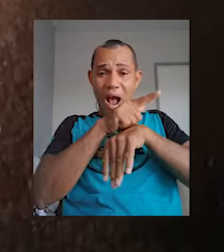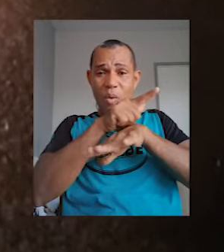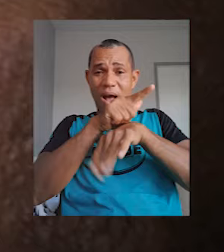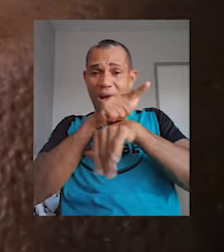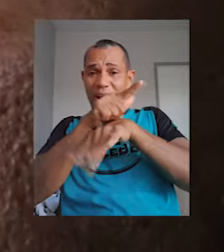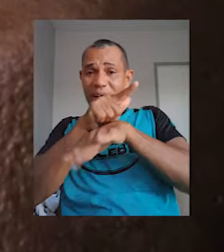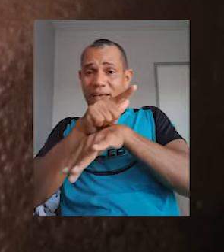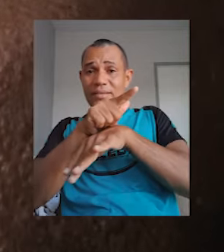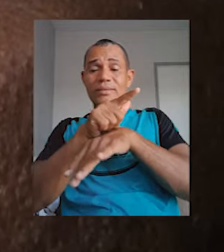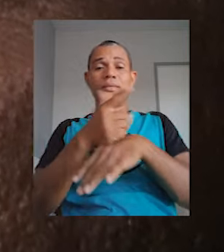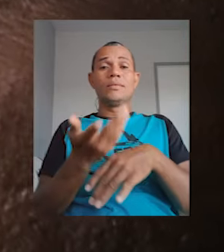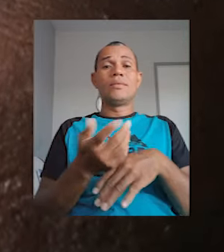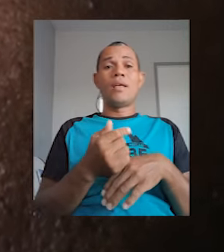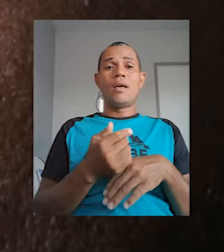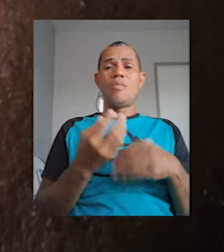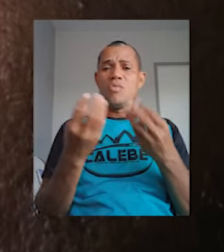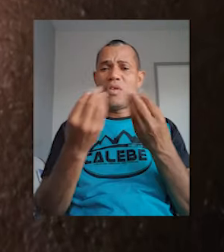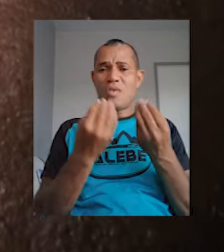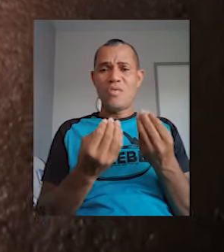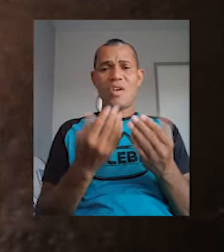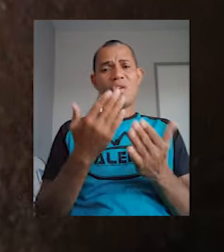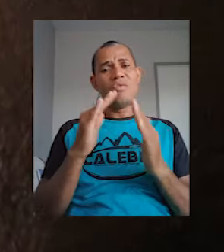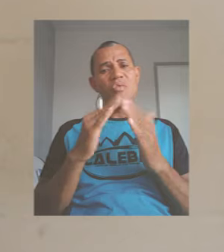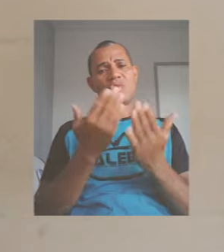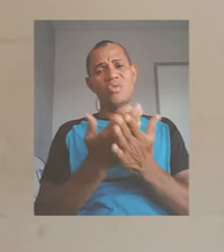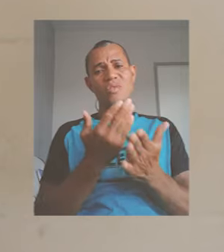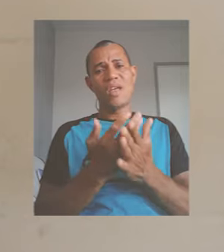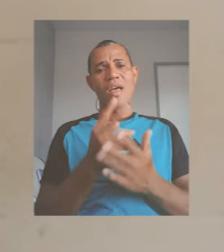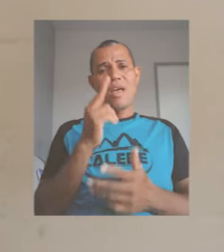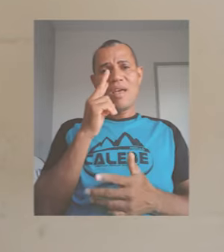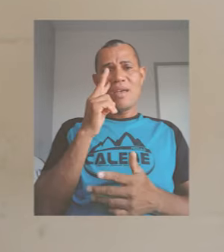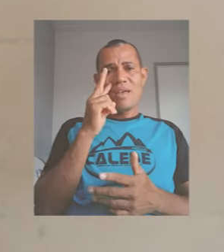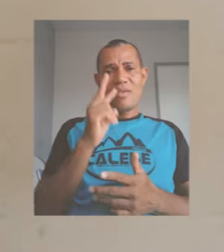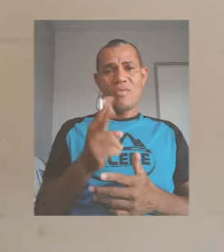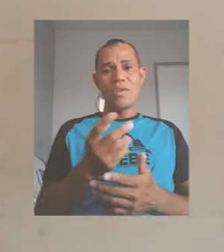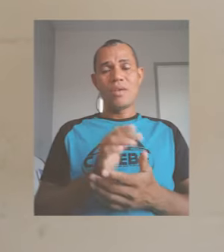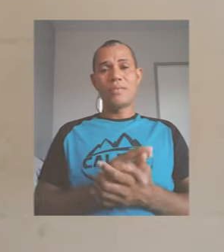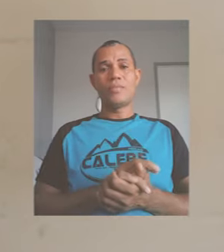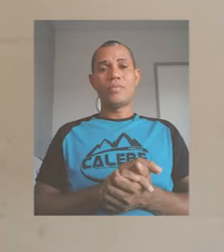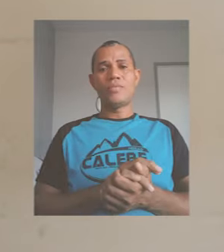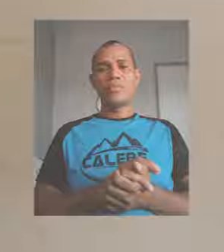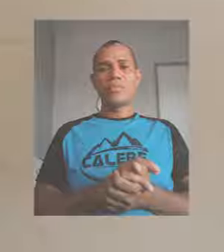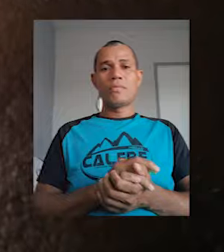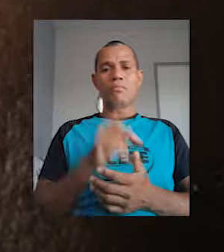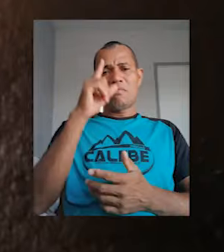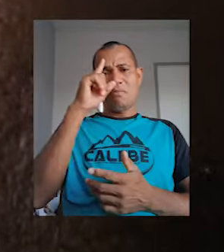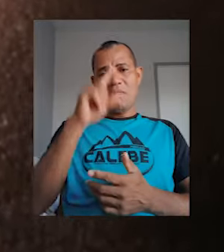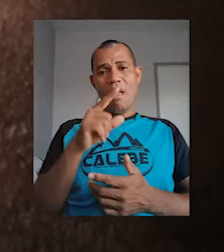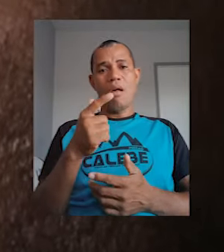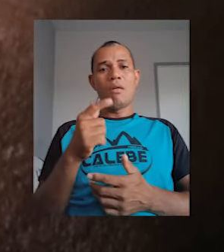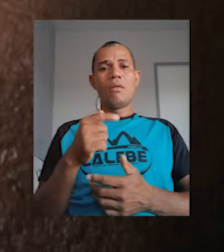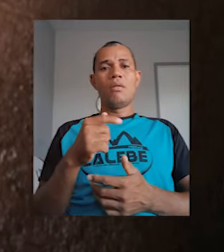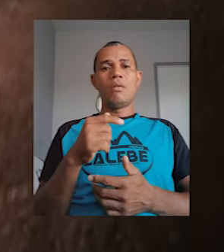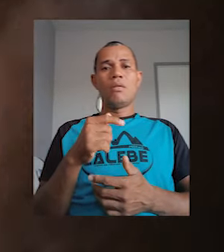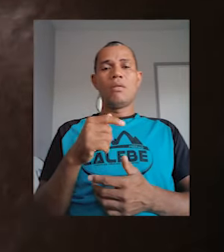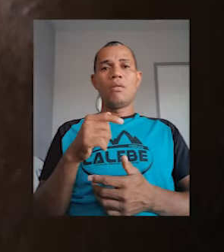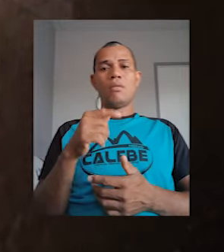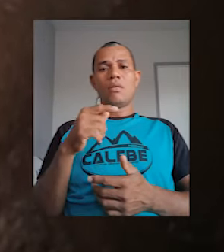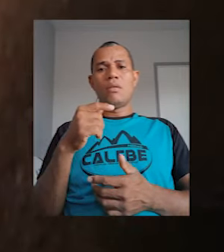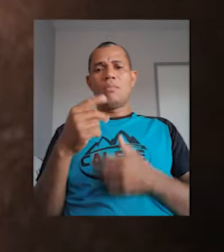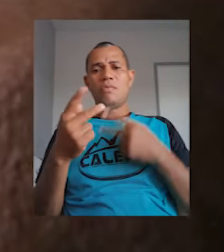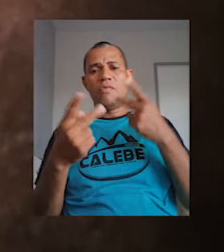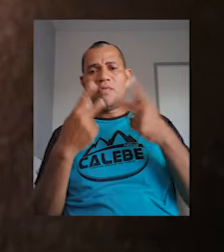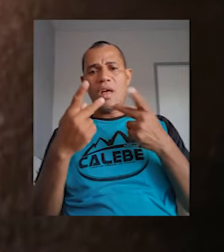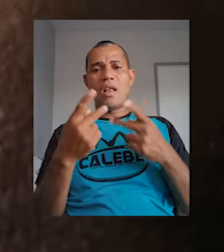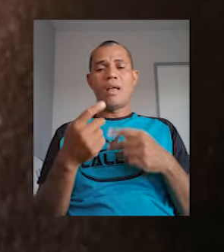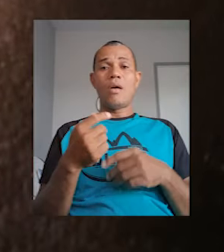Muitas das vezes eu estava na escola estudando e ouvia de alguns líderes da instituição falar: você